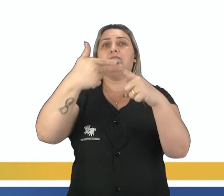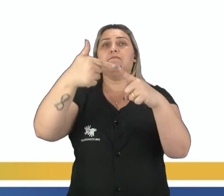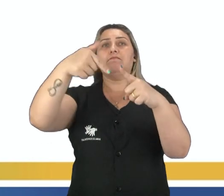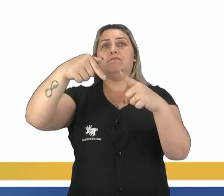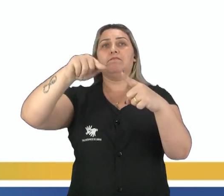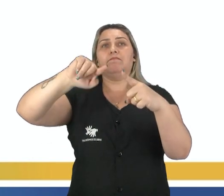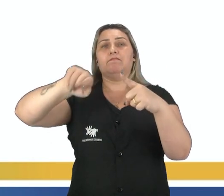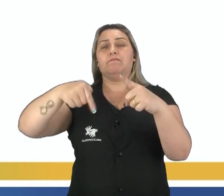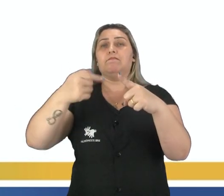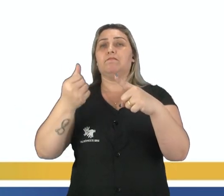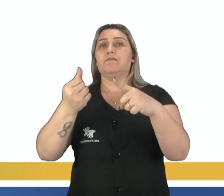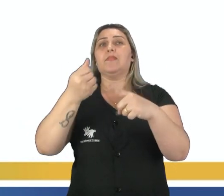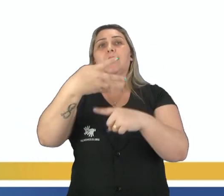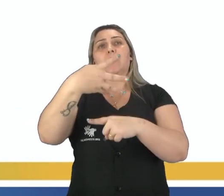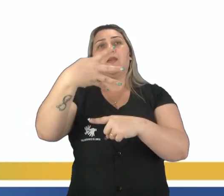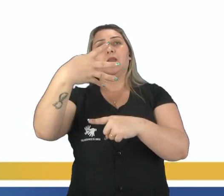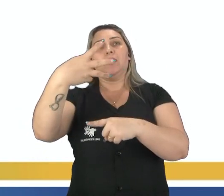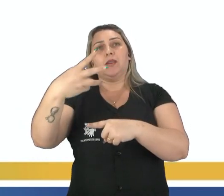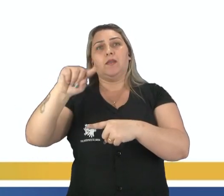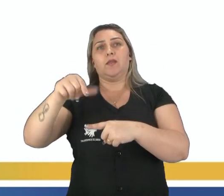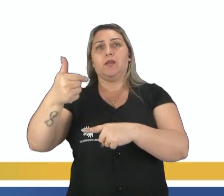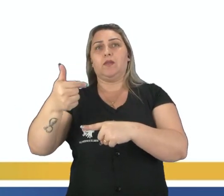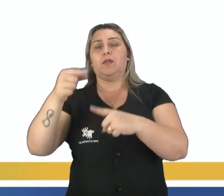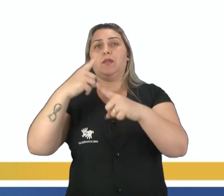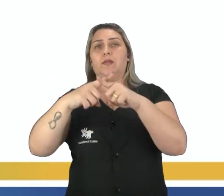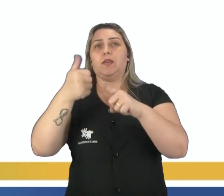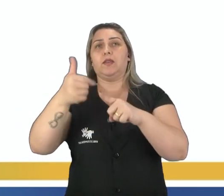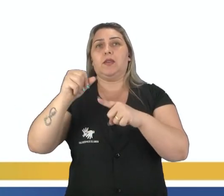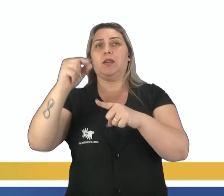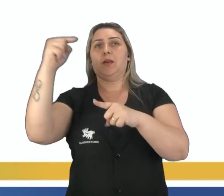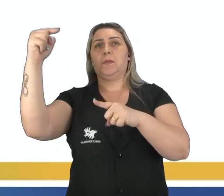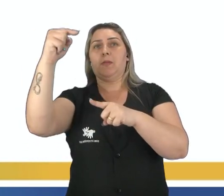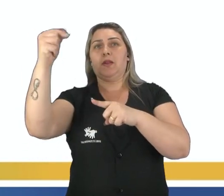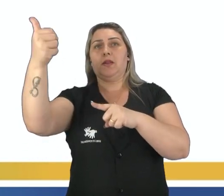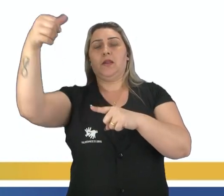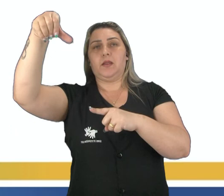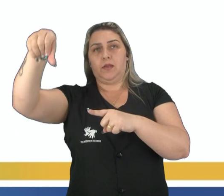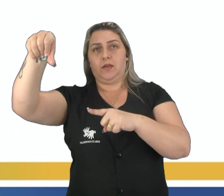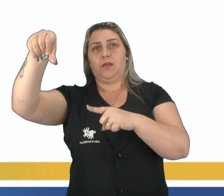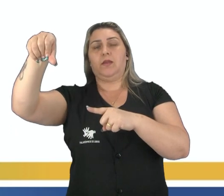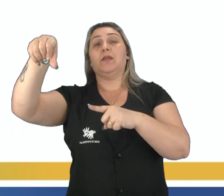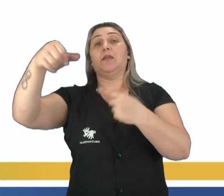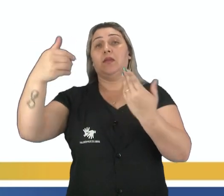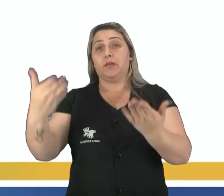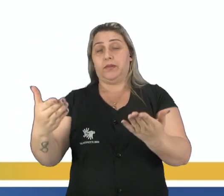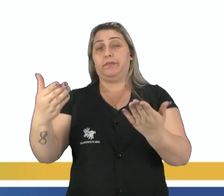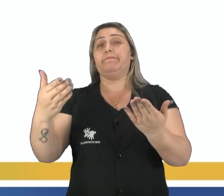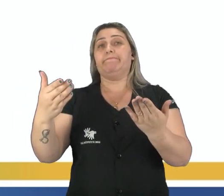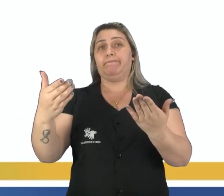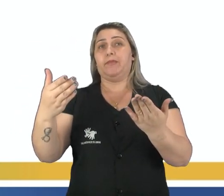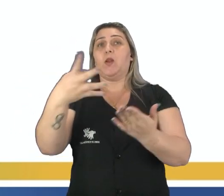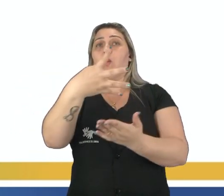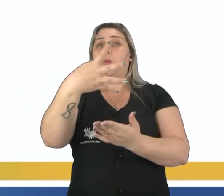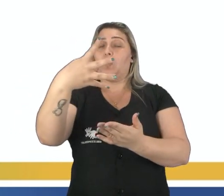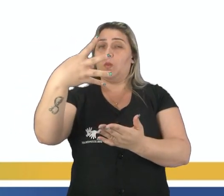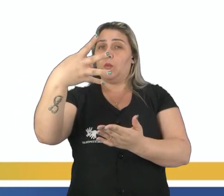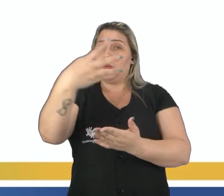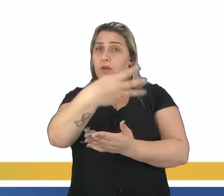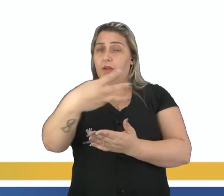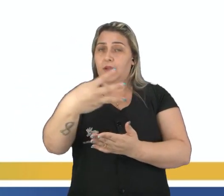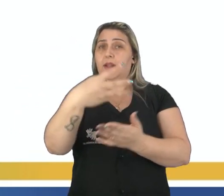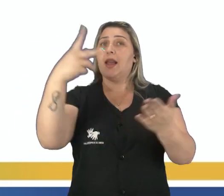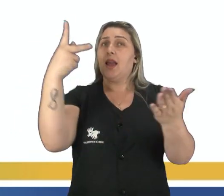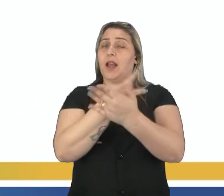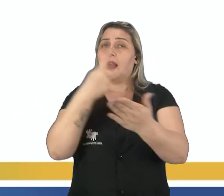1,6. A gente tem um valor de 43,2 vezes 10 elevado a menos 19, só que em termos de potência, esse 43